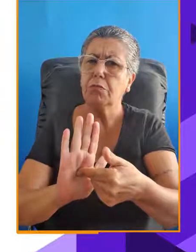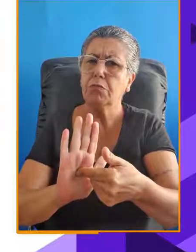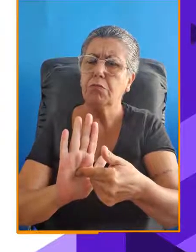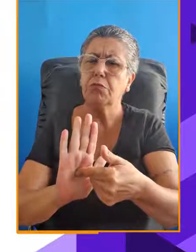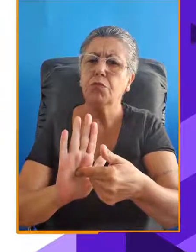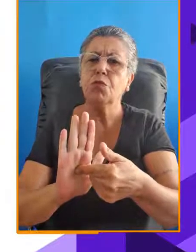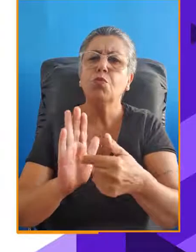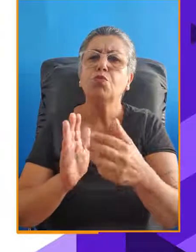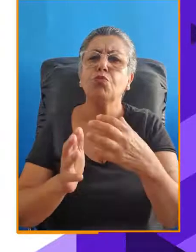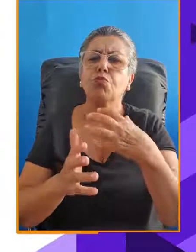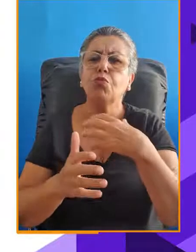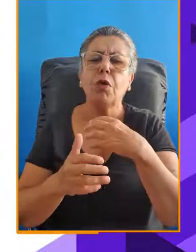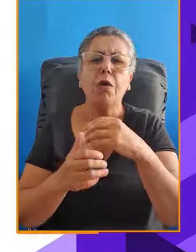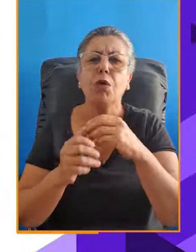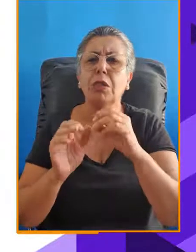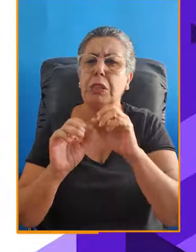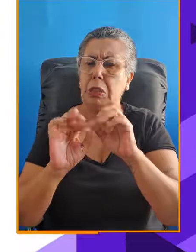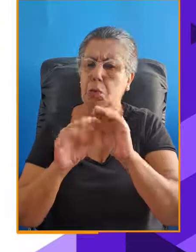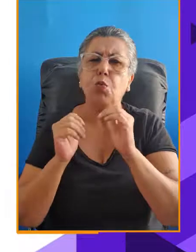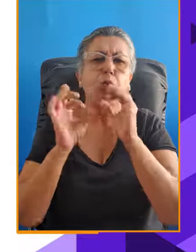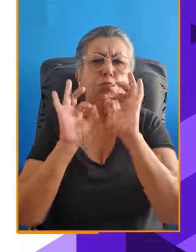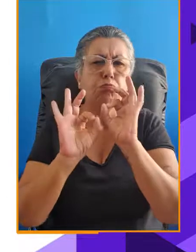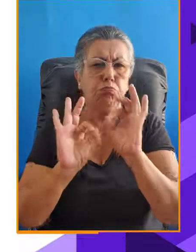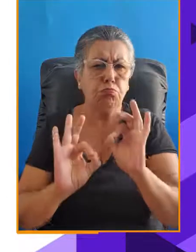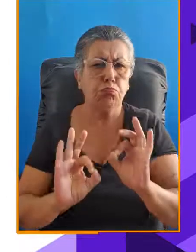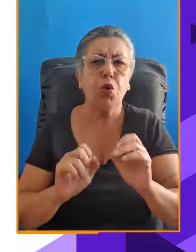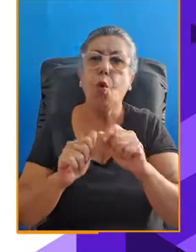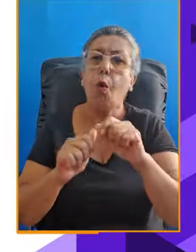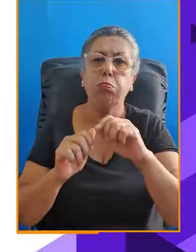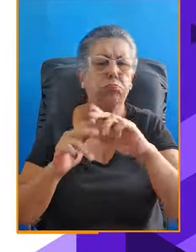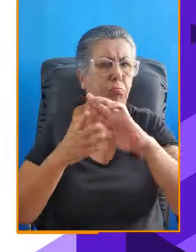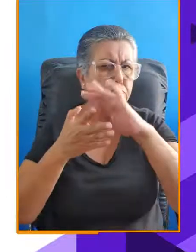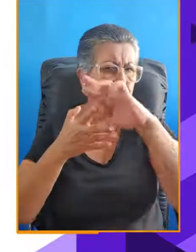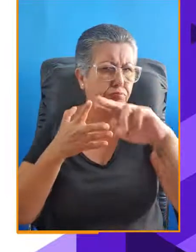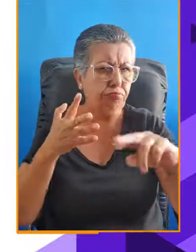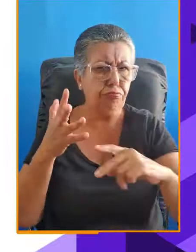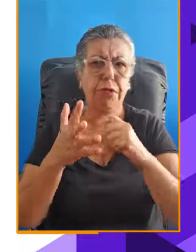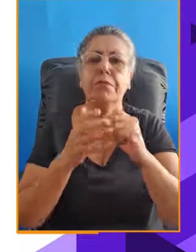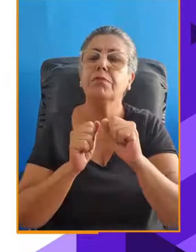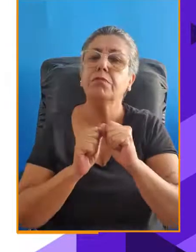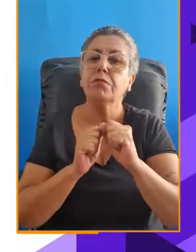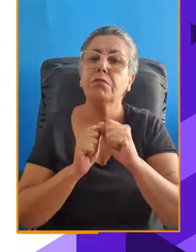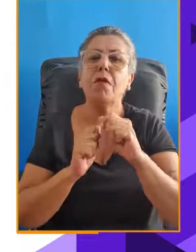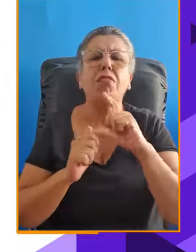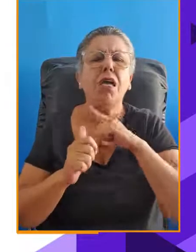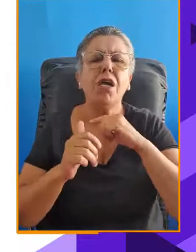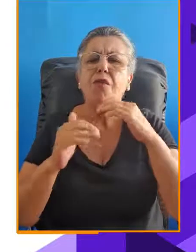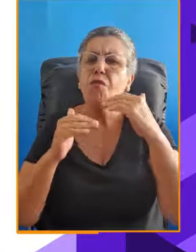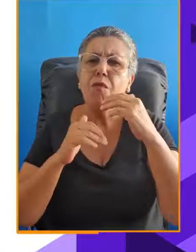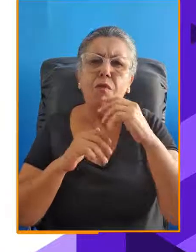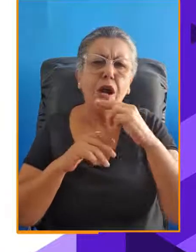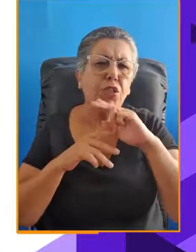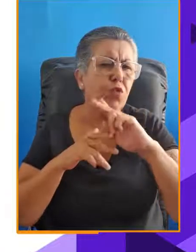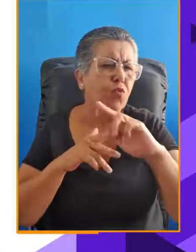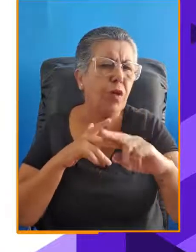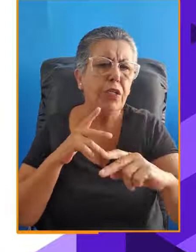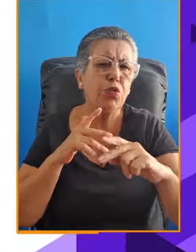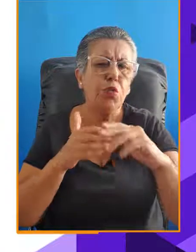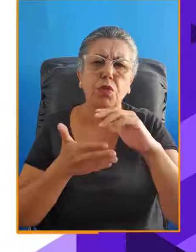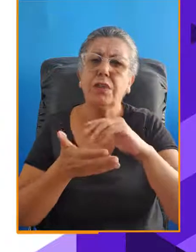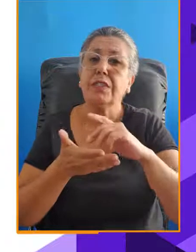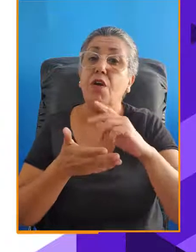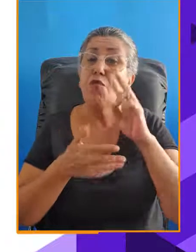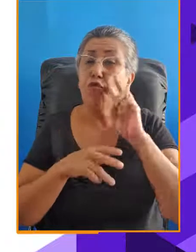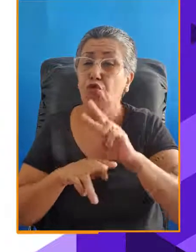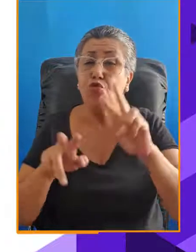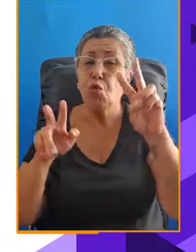padrão regular ou irregular. As texturas adicionam variações visuais nas superfícies, e